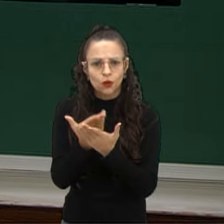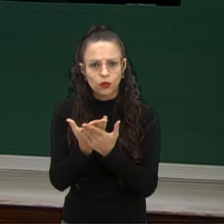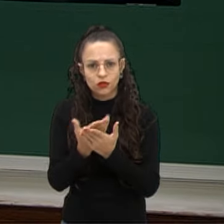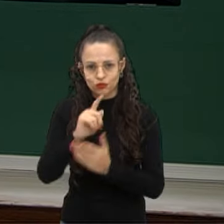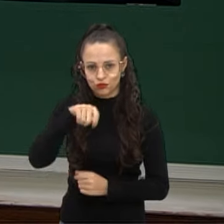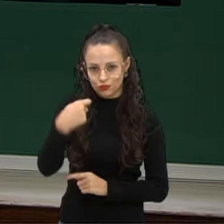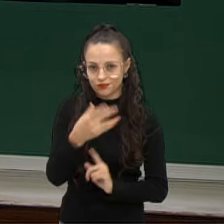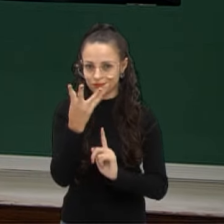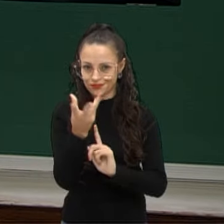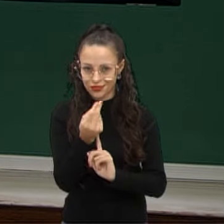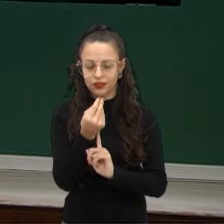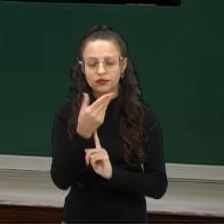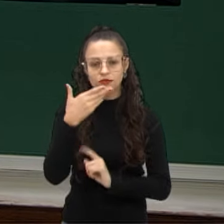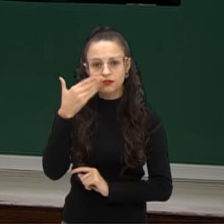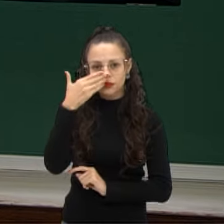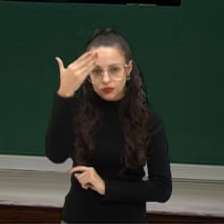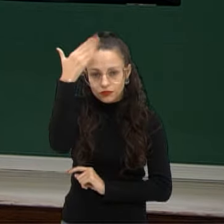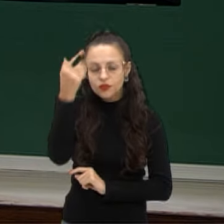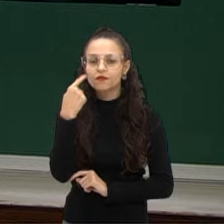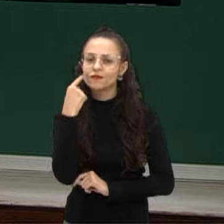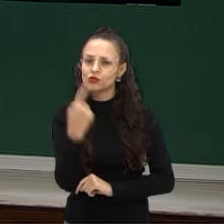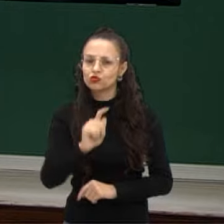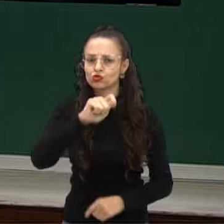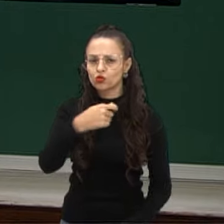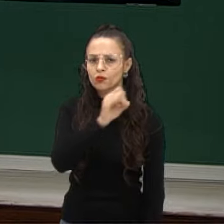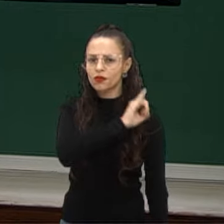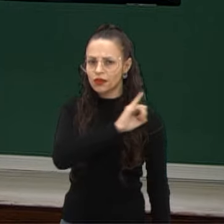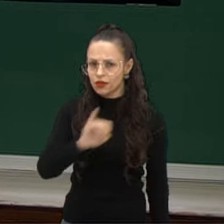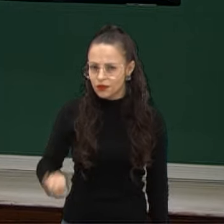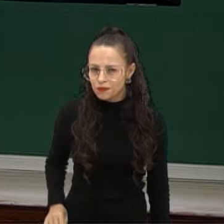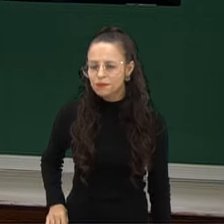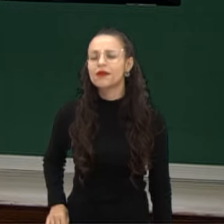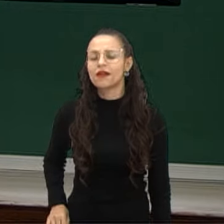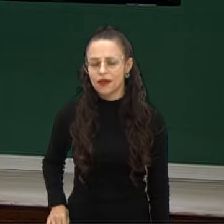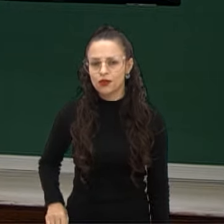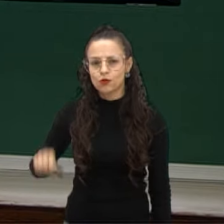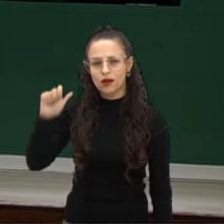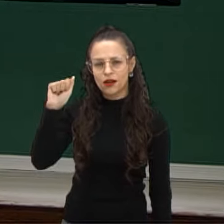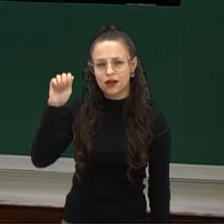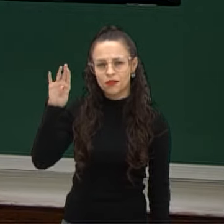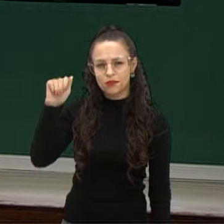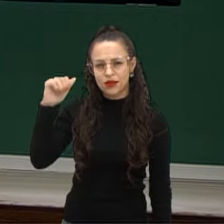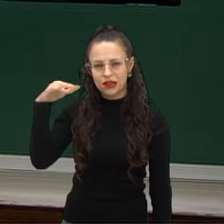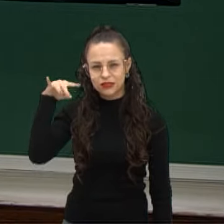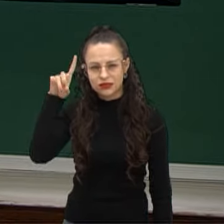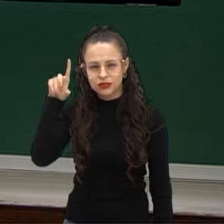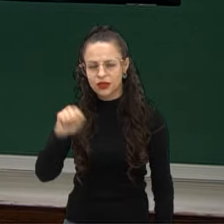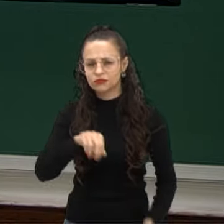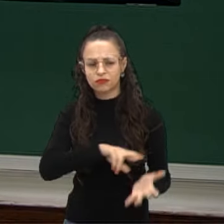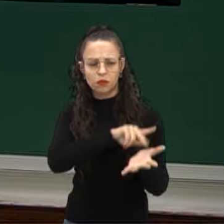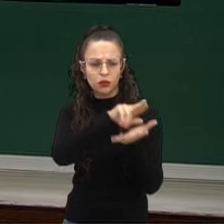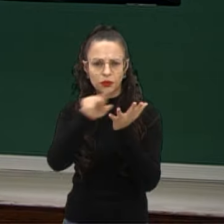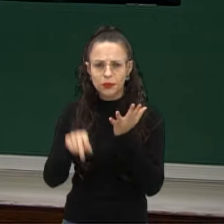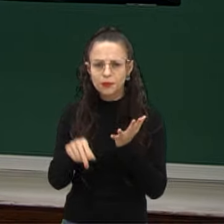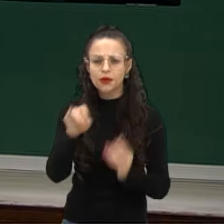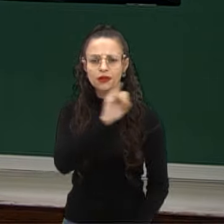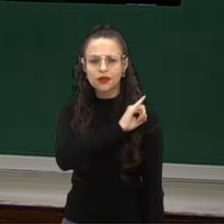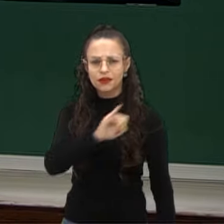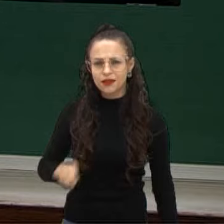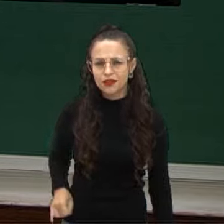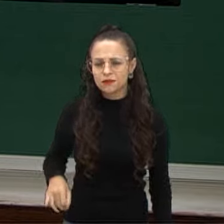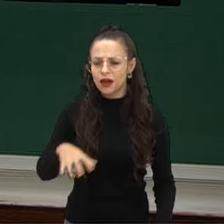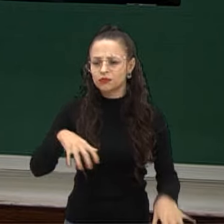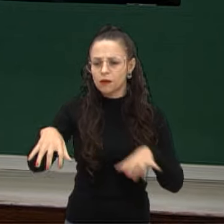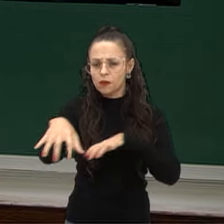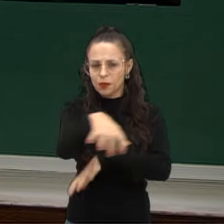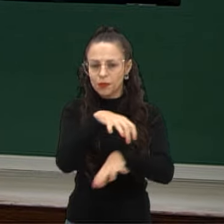né, os impérios que teve aí na segunda aula, o Império Abássida, né, os outros impérios todos que passaram, e a gente